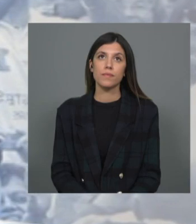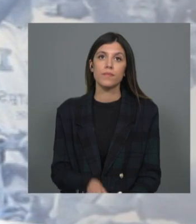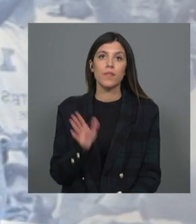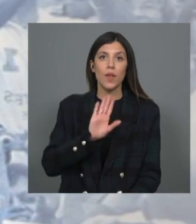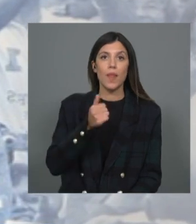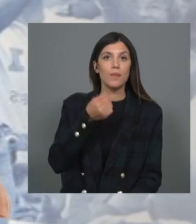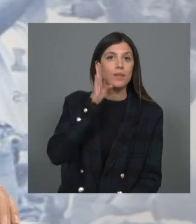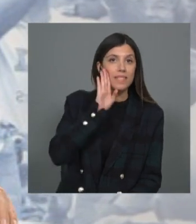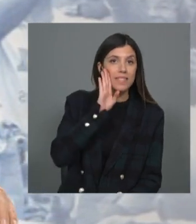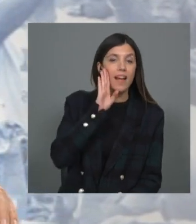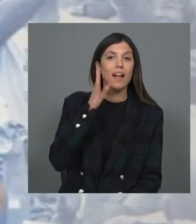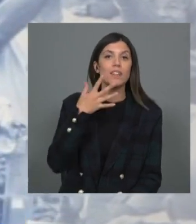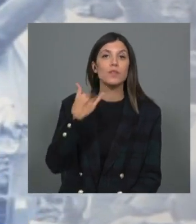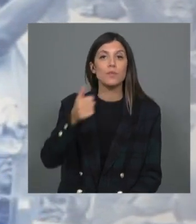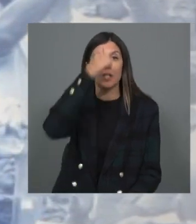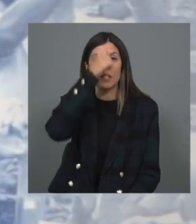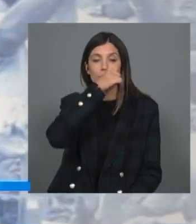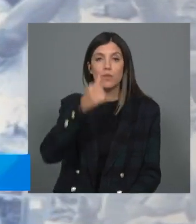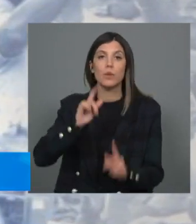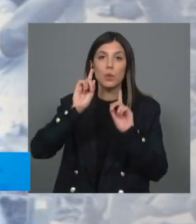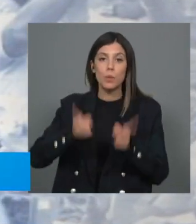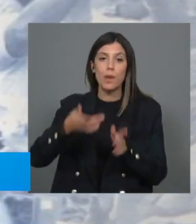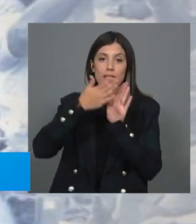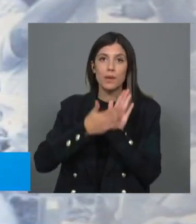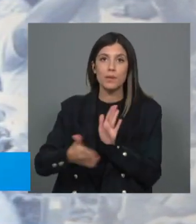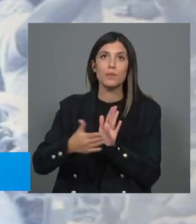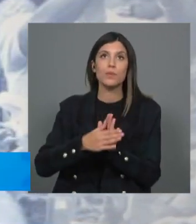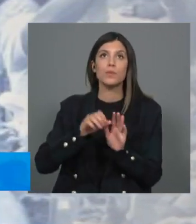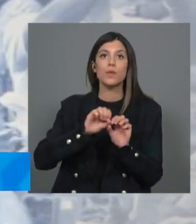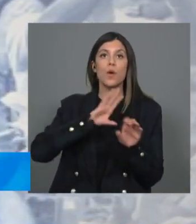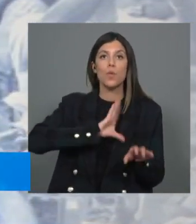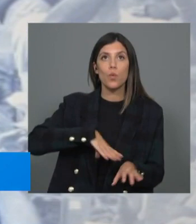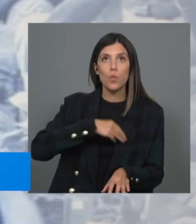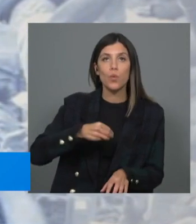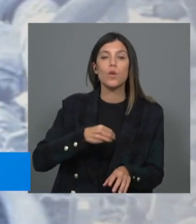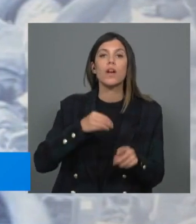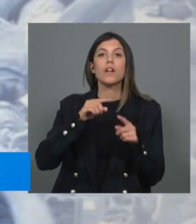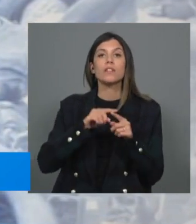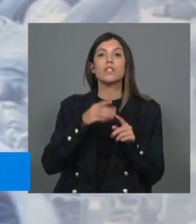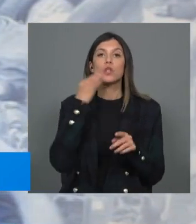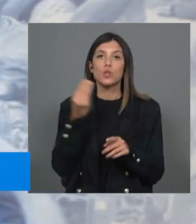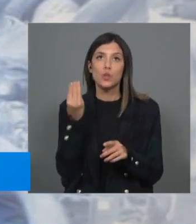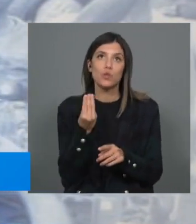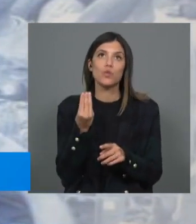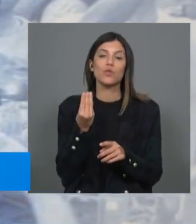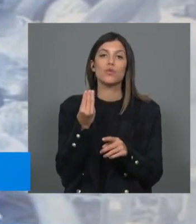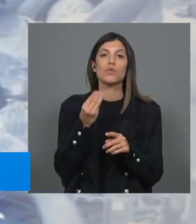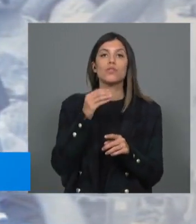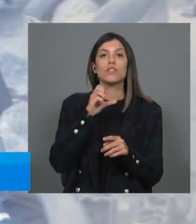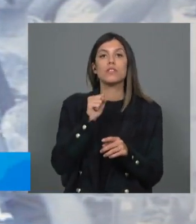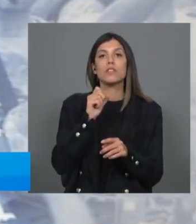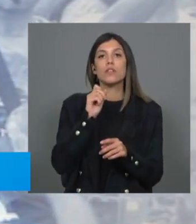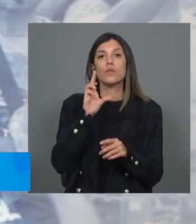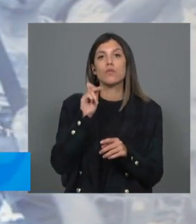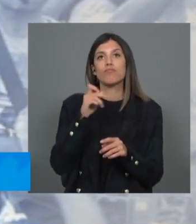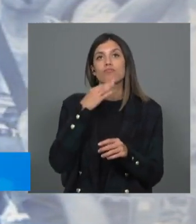muito boa tarde. No próximo domingo arranca a World Youth Day, Global Race, no dia da Jornada